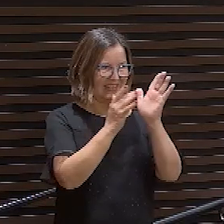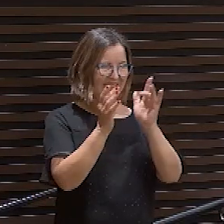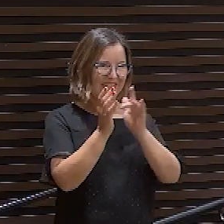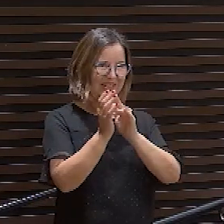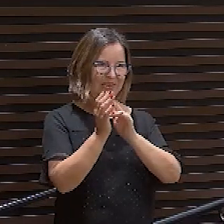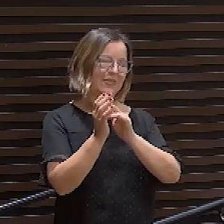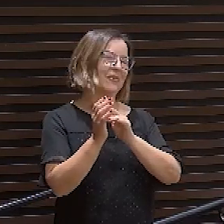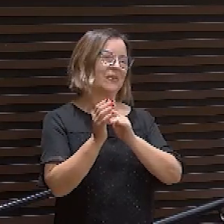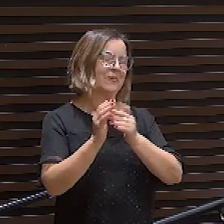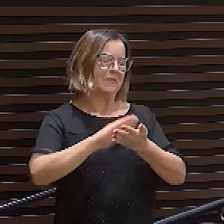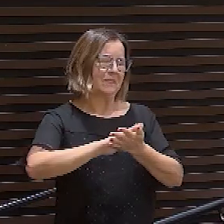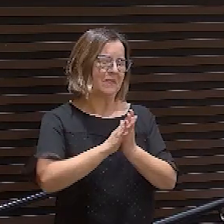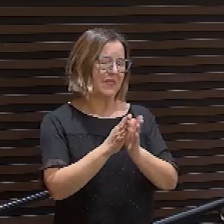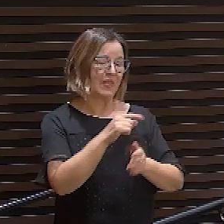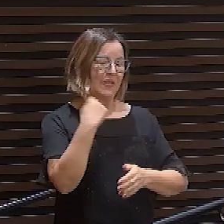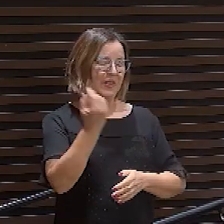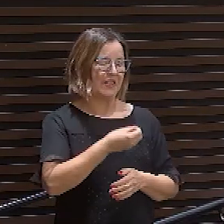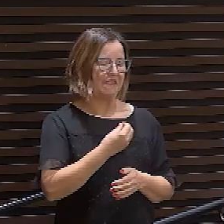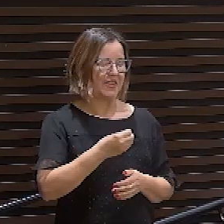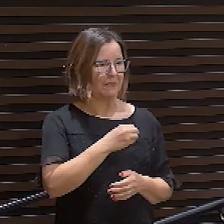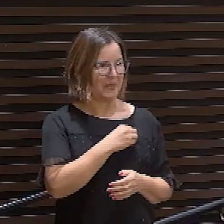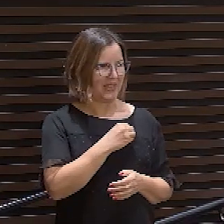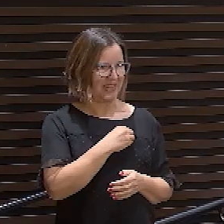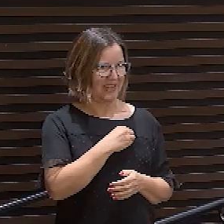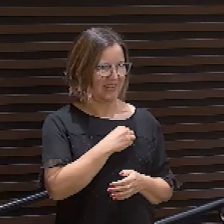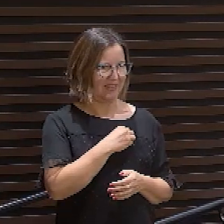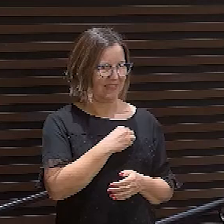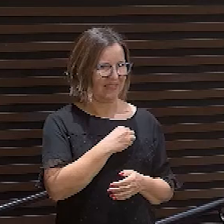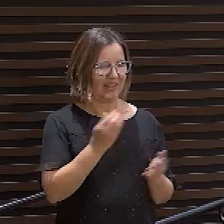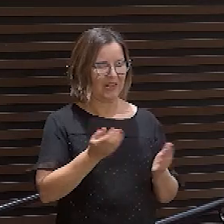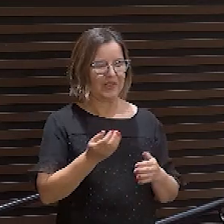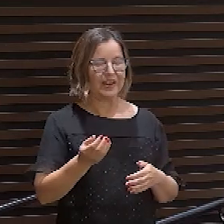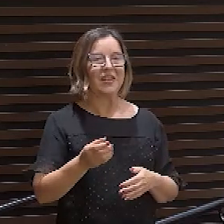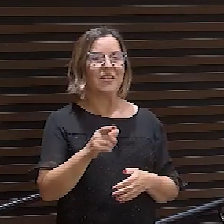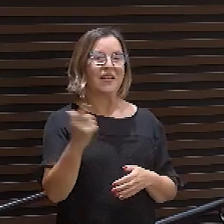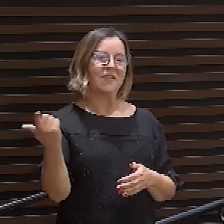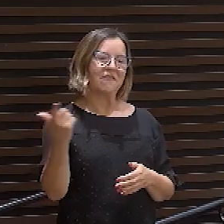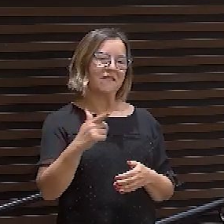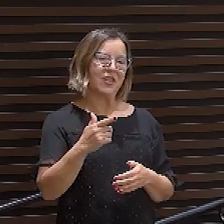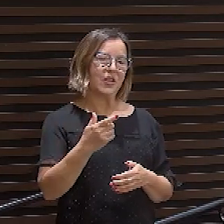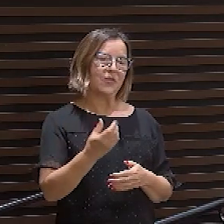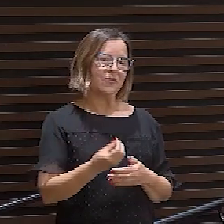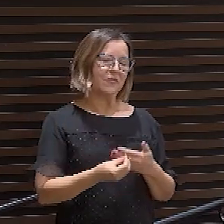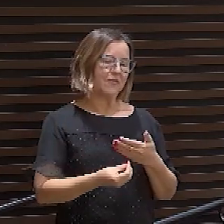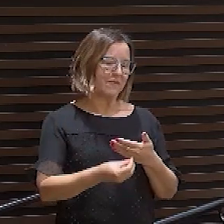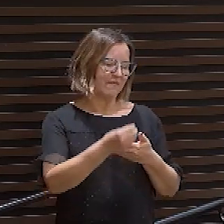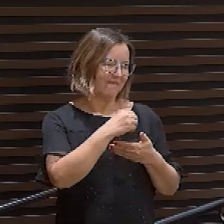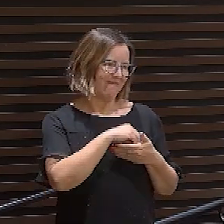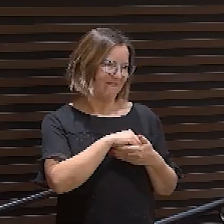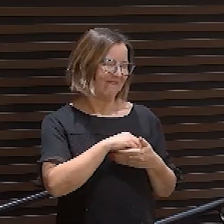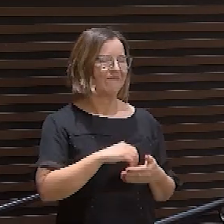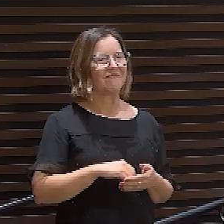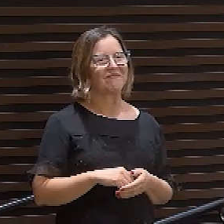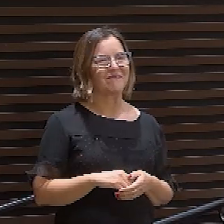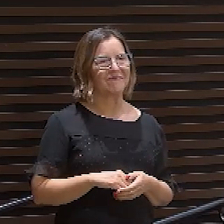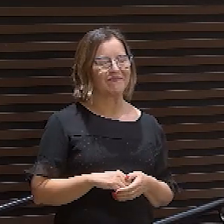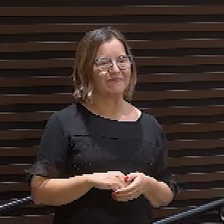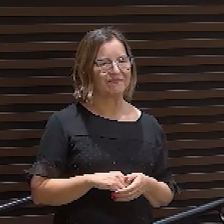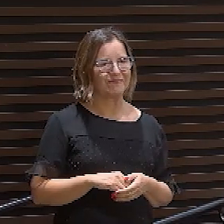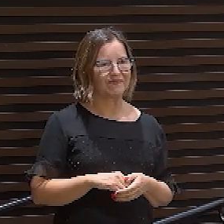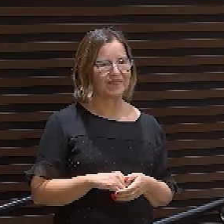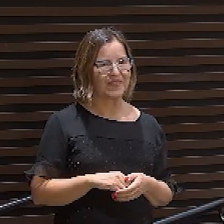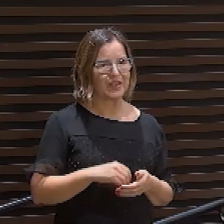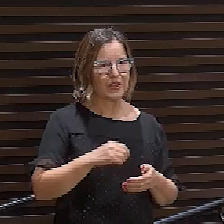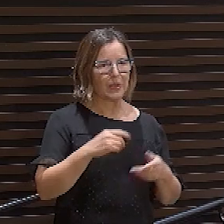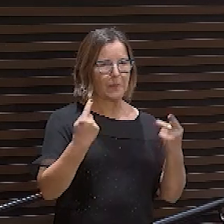que Ele viesse viver em nós. Charles Spurgeon, ele enfatiza que os altares de Abraão